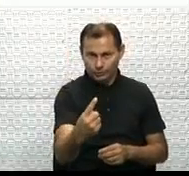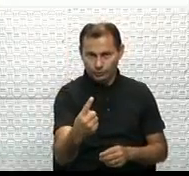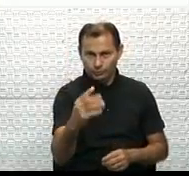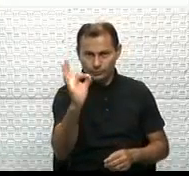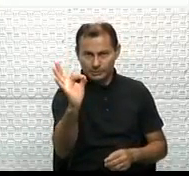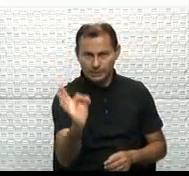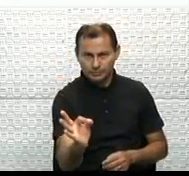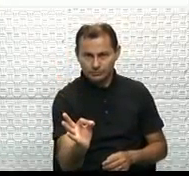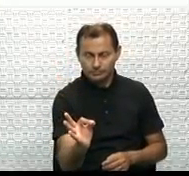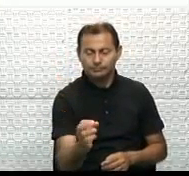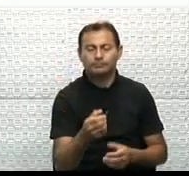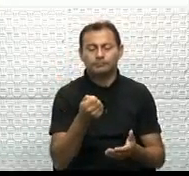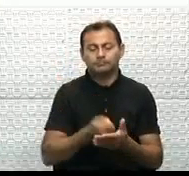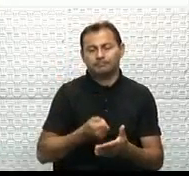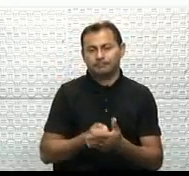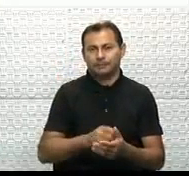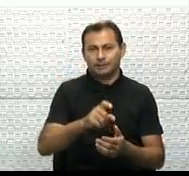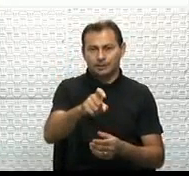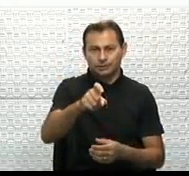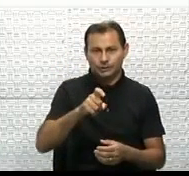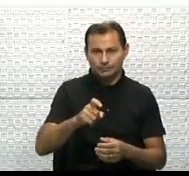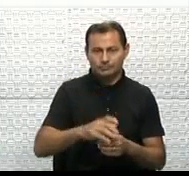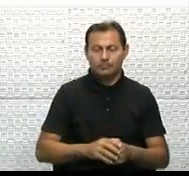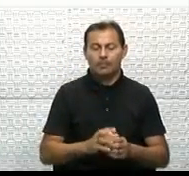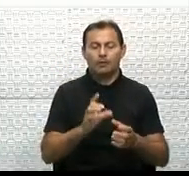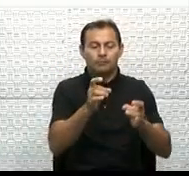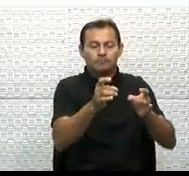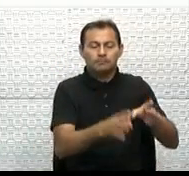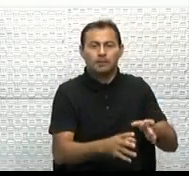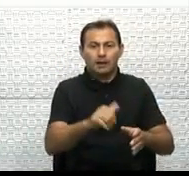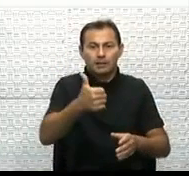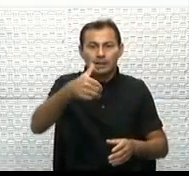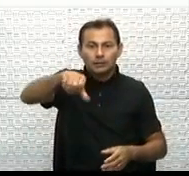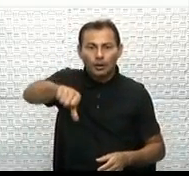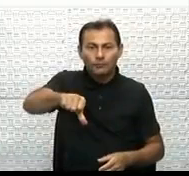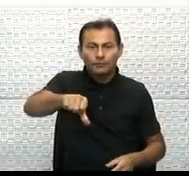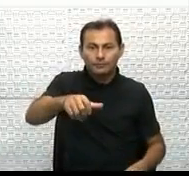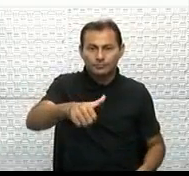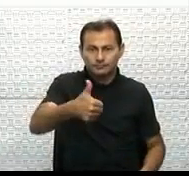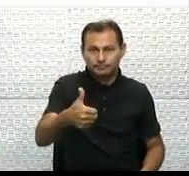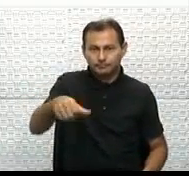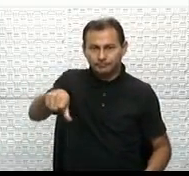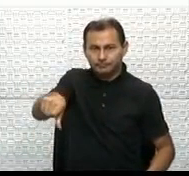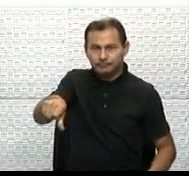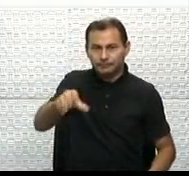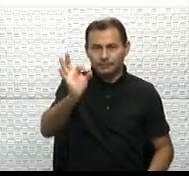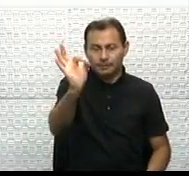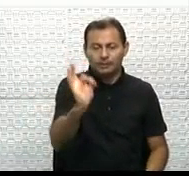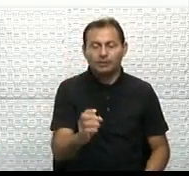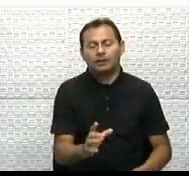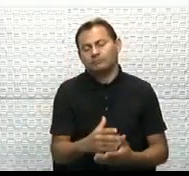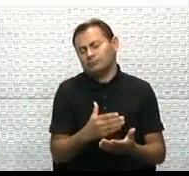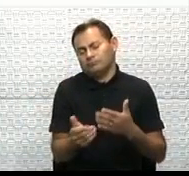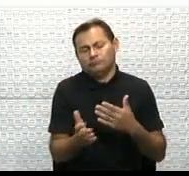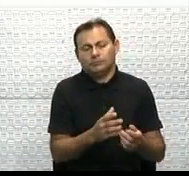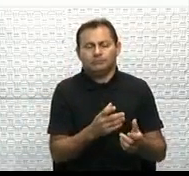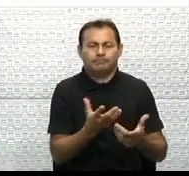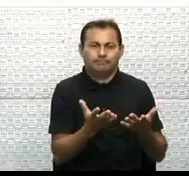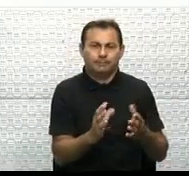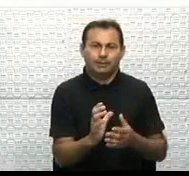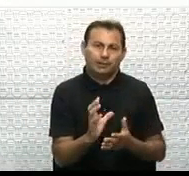81% se deve à variação de x. O restante, os 19%, se deve ao acaso.